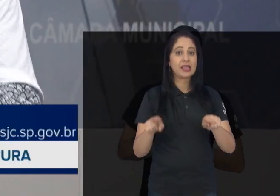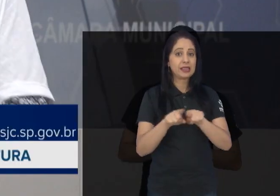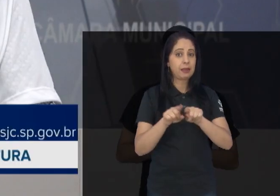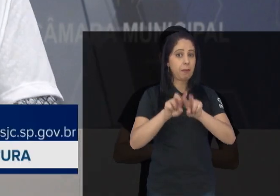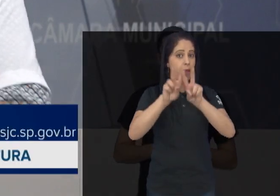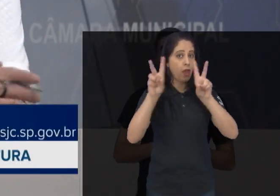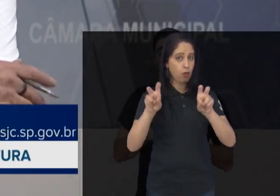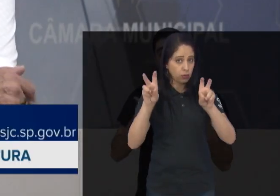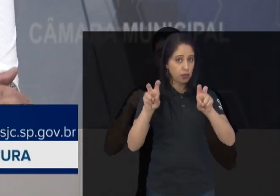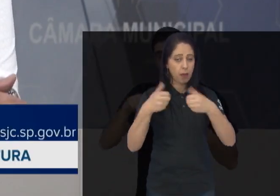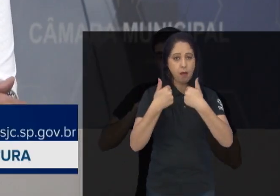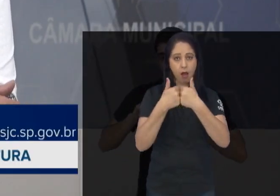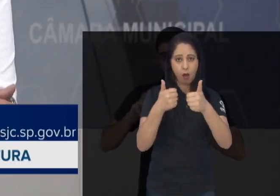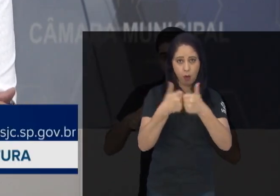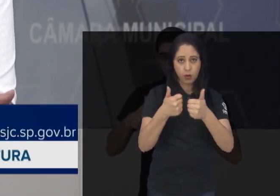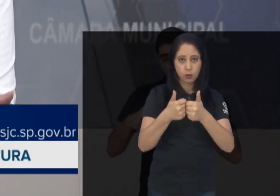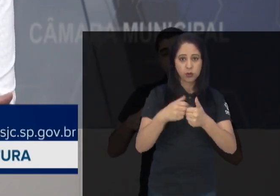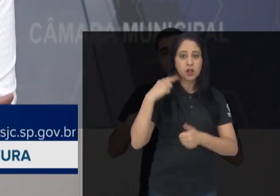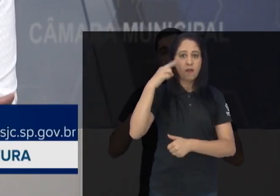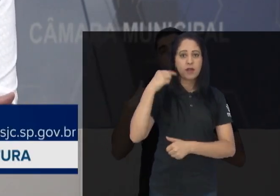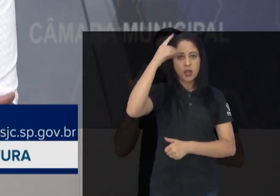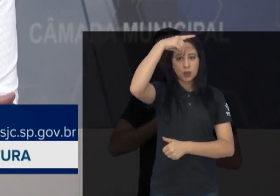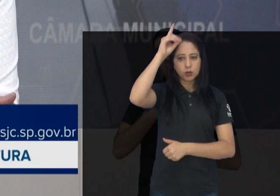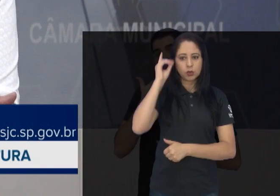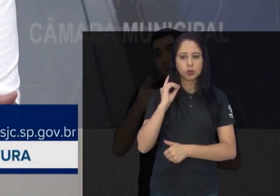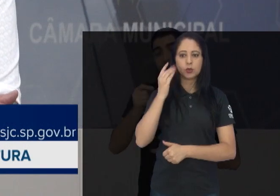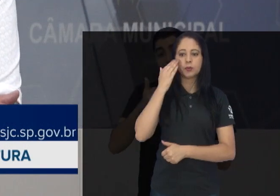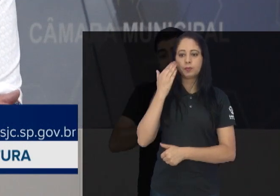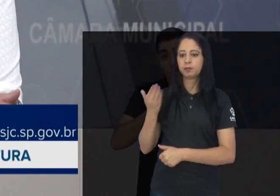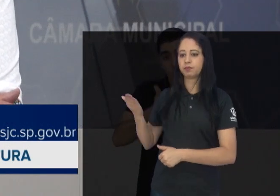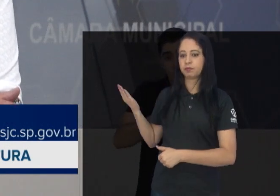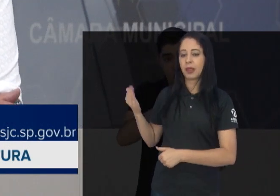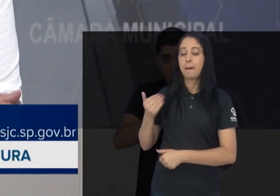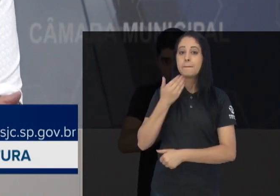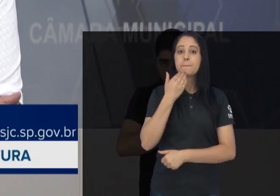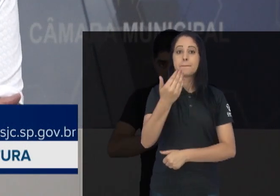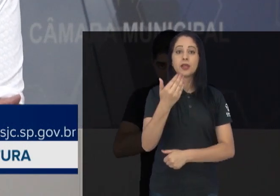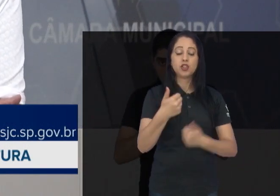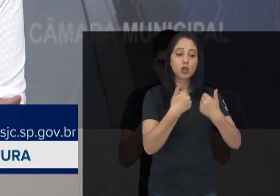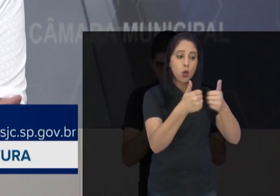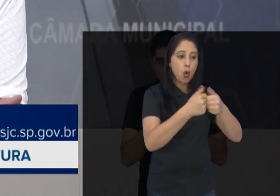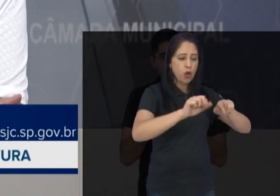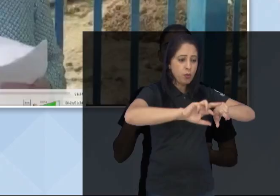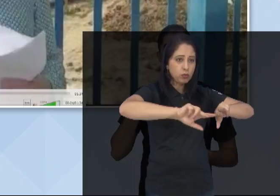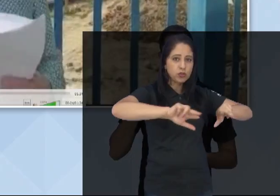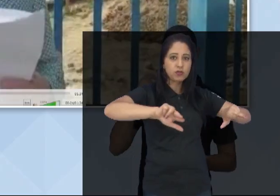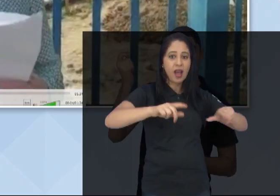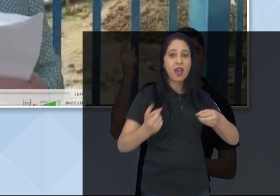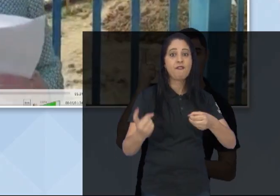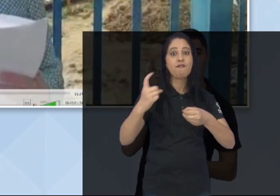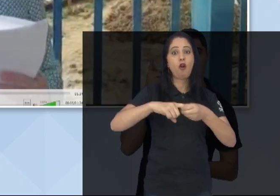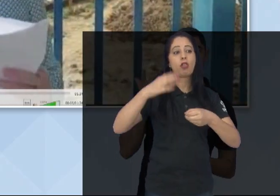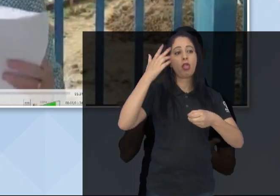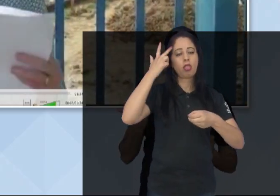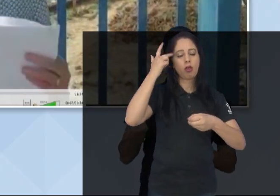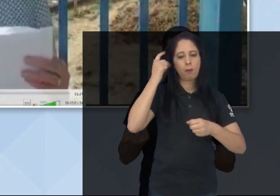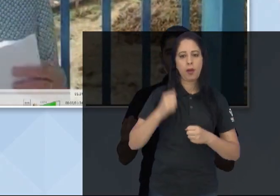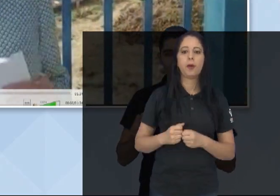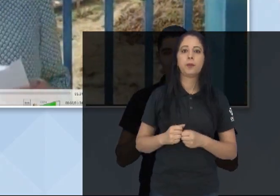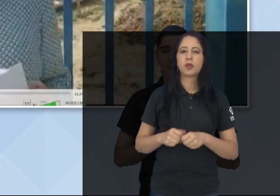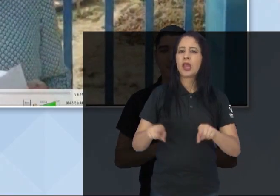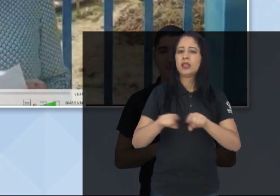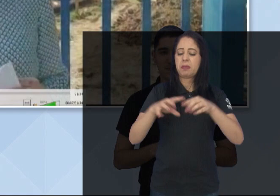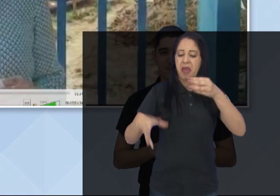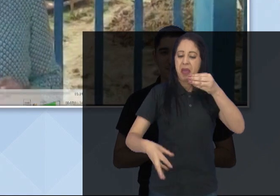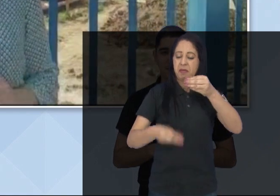público, a vereadora Dulce Rita pediu a retomada das linhas regulares e outras melhorias. A parlamentar também comentou